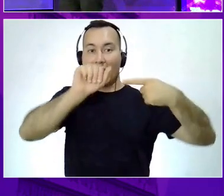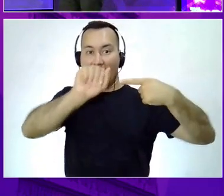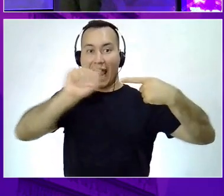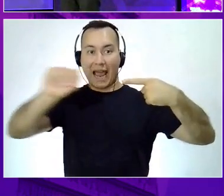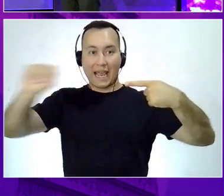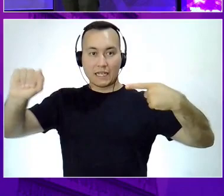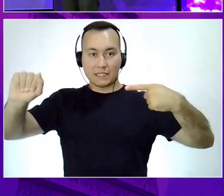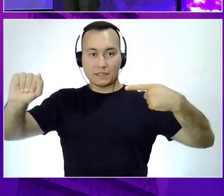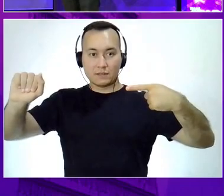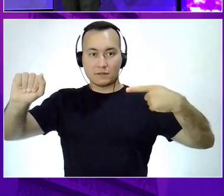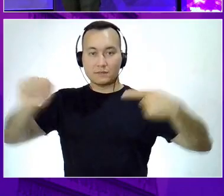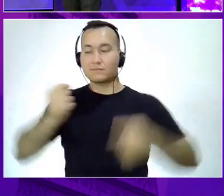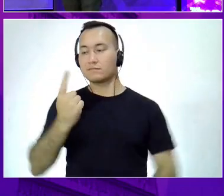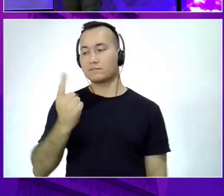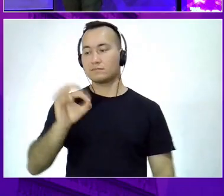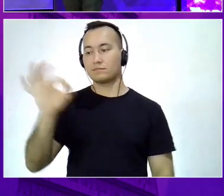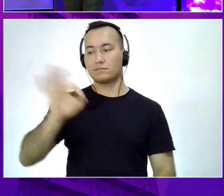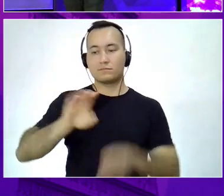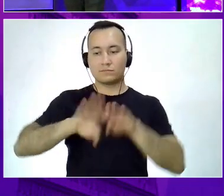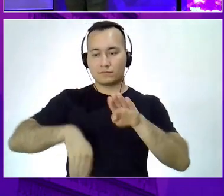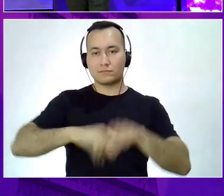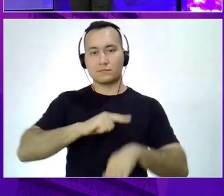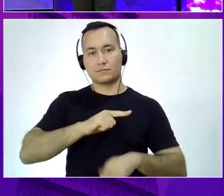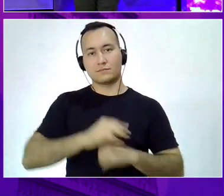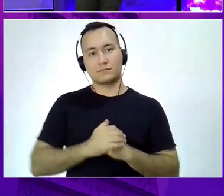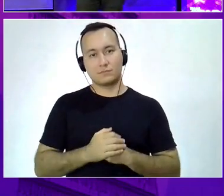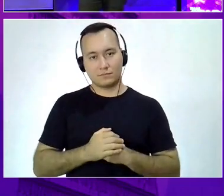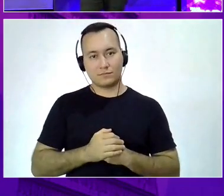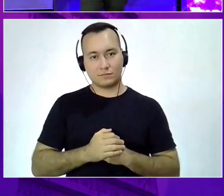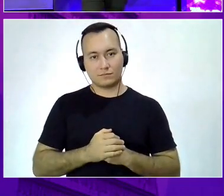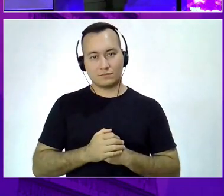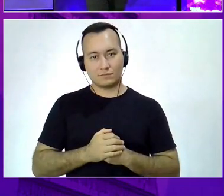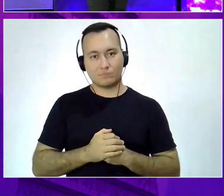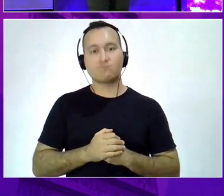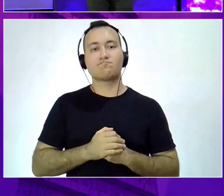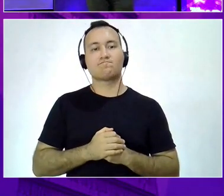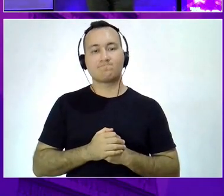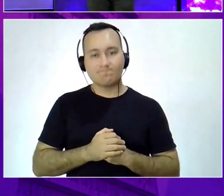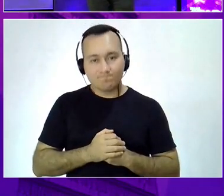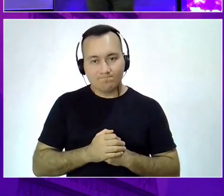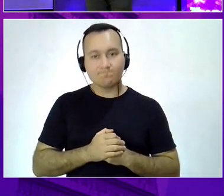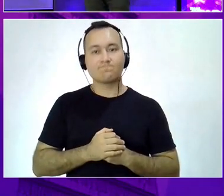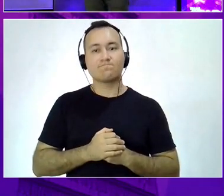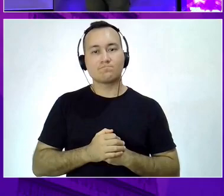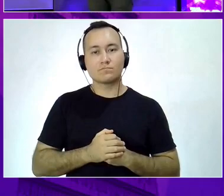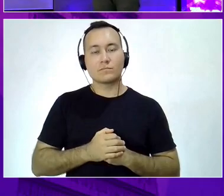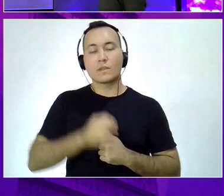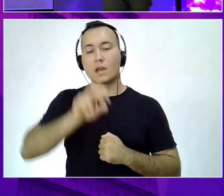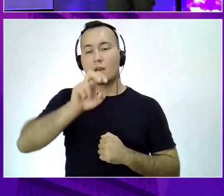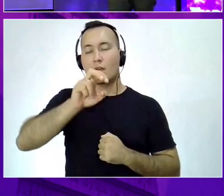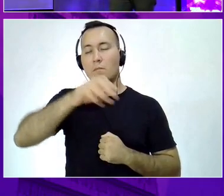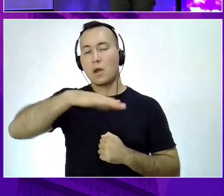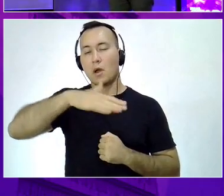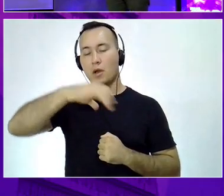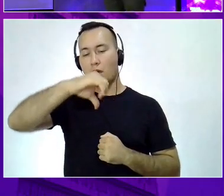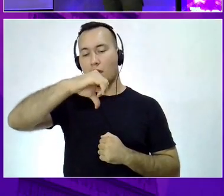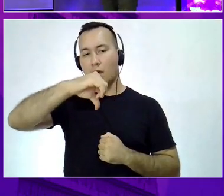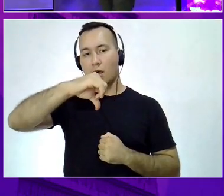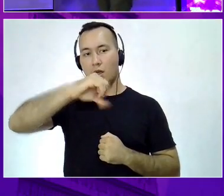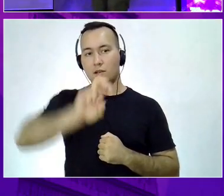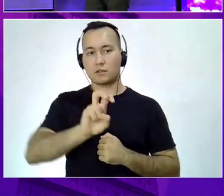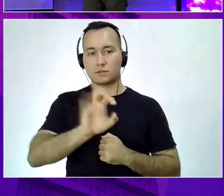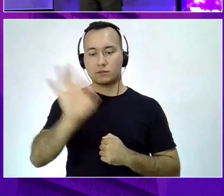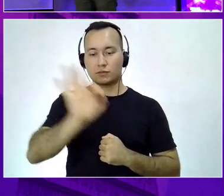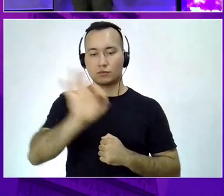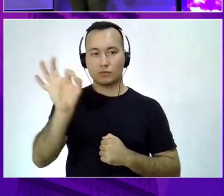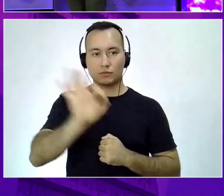brasileiros não estão de acordo com a lei. E o que é interessante, né? Você sabia que você está trabalhando num produto contra a